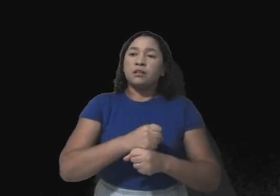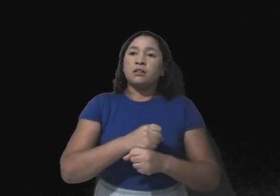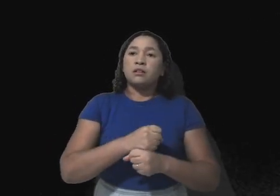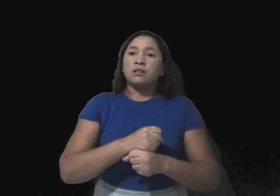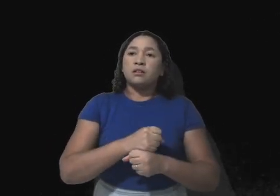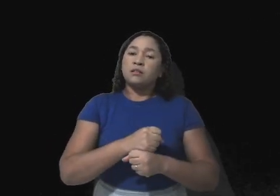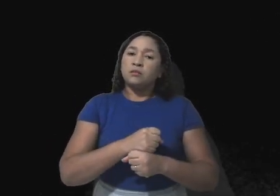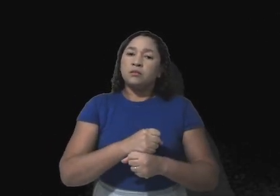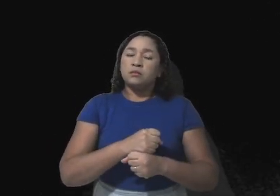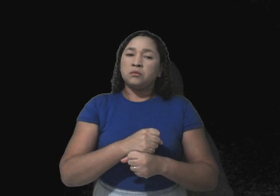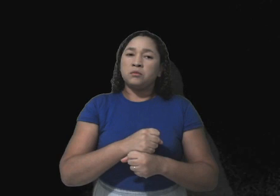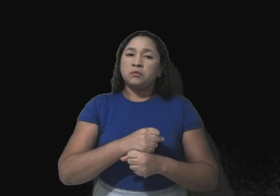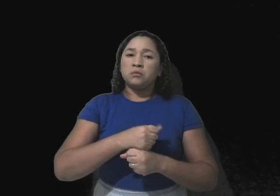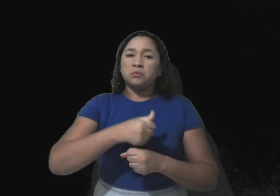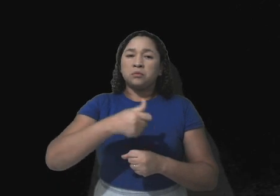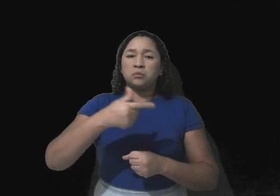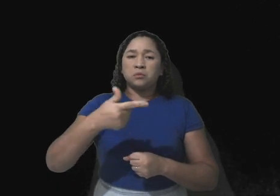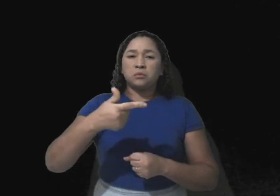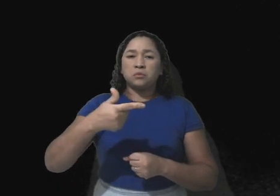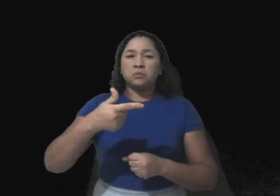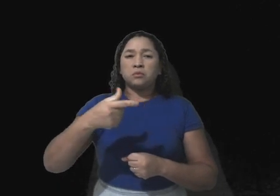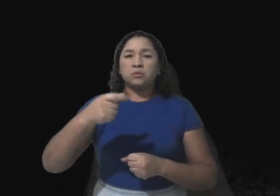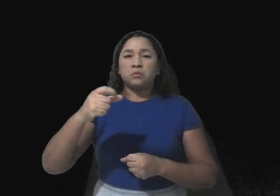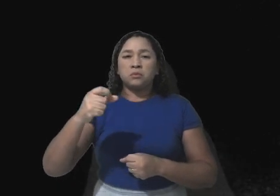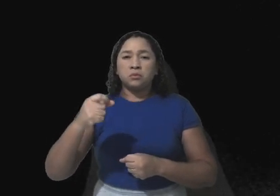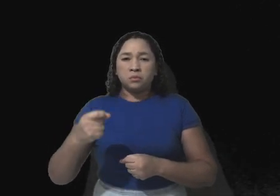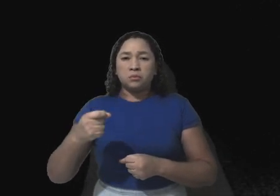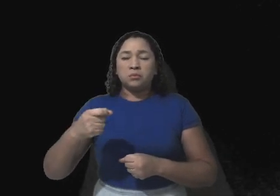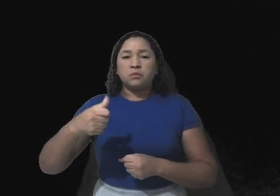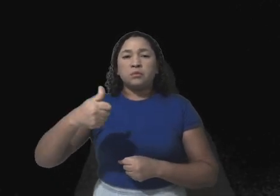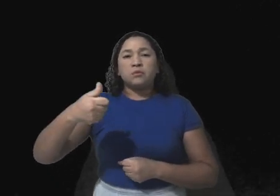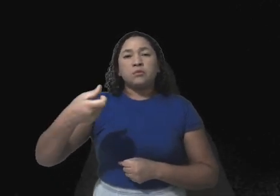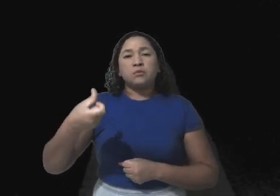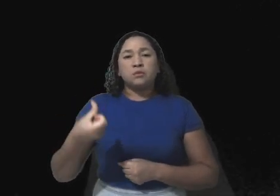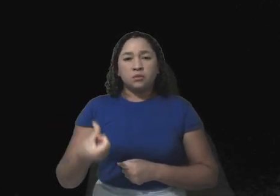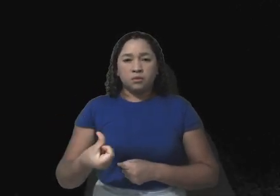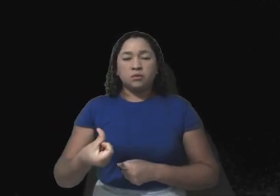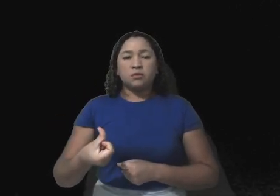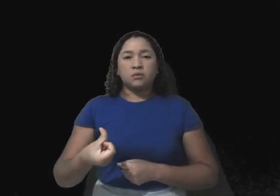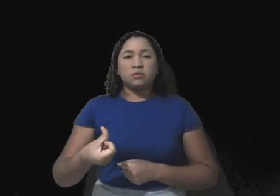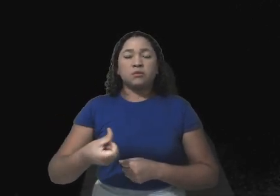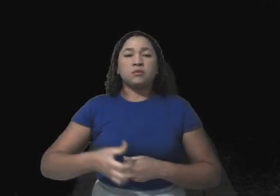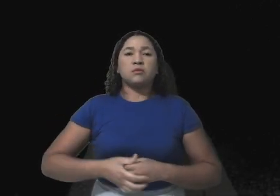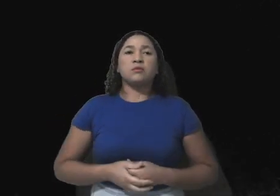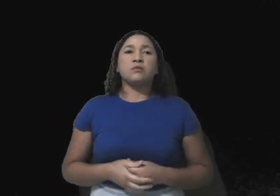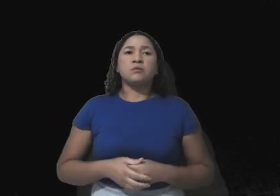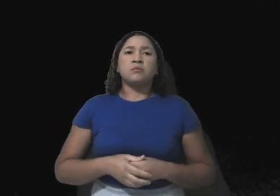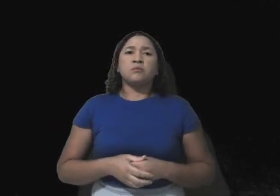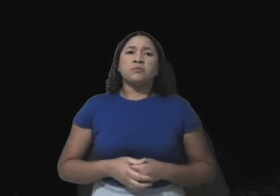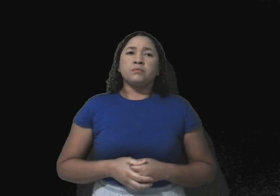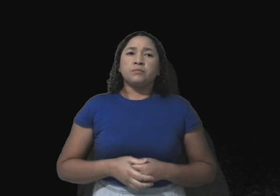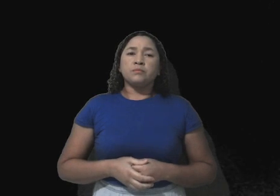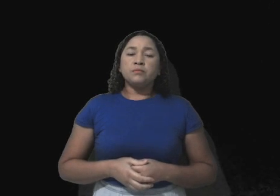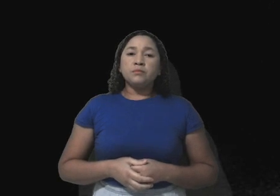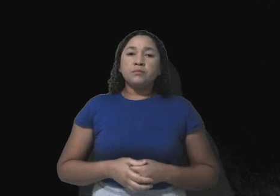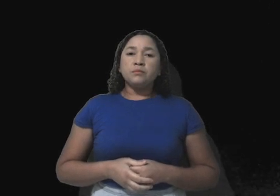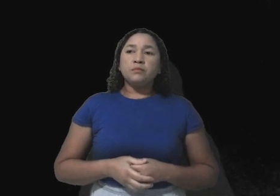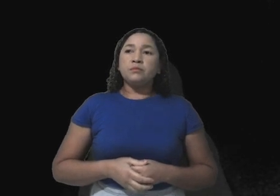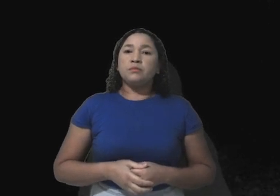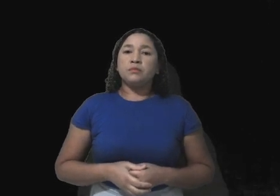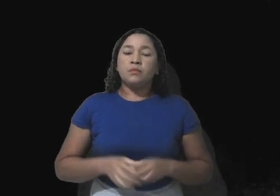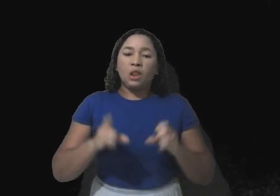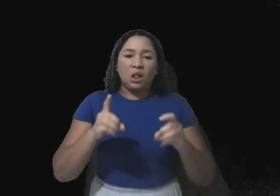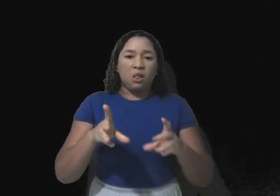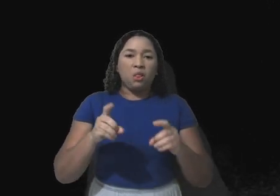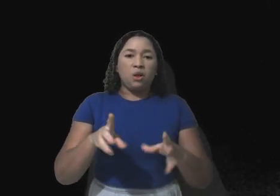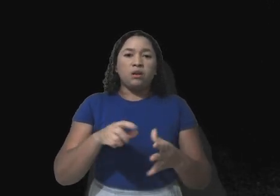2016 por nossa convenção, a CGADB. O que é consolidar? Consolidar é pegar as várias doutrinas da Assembleia